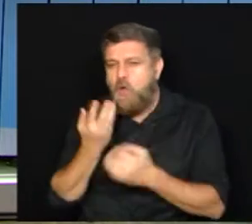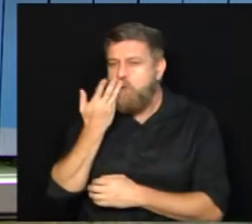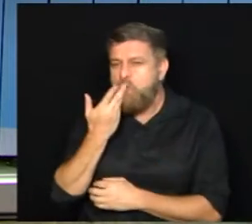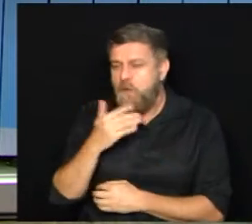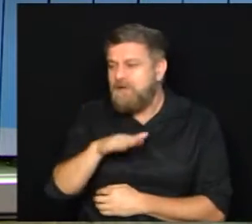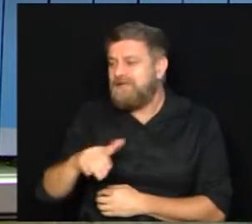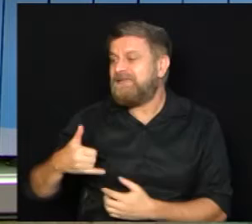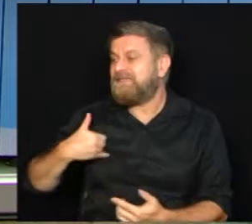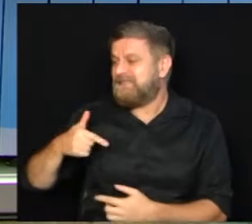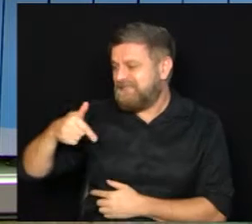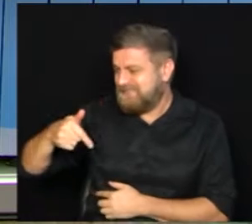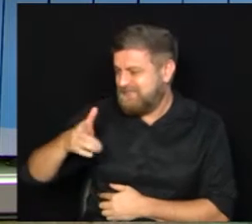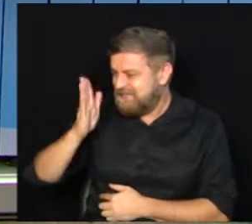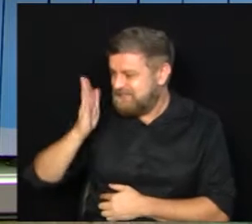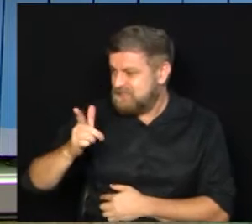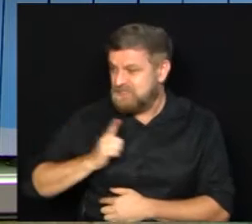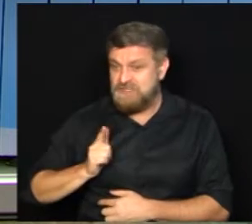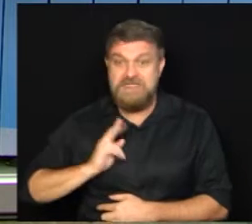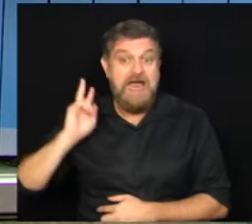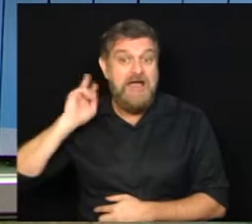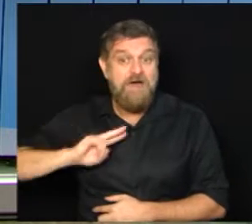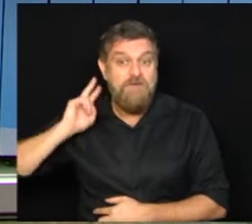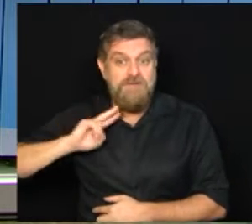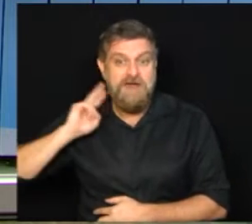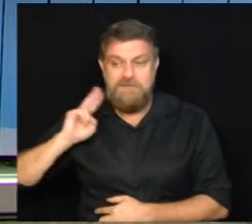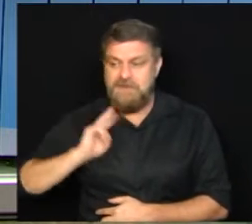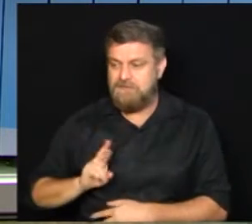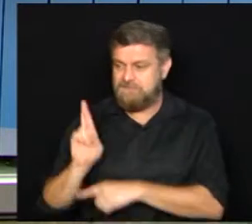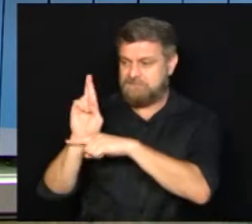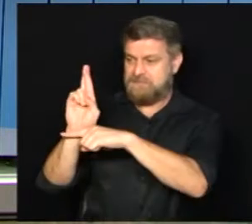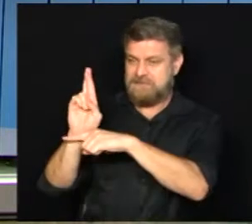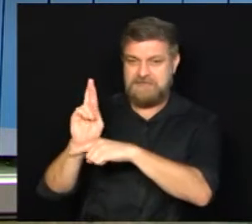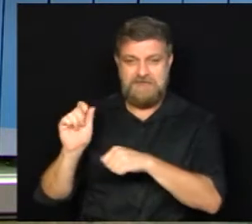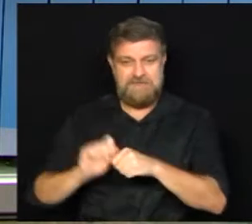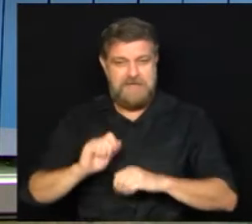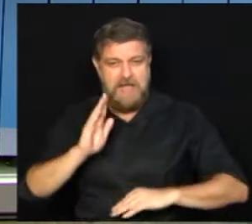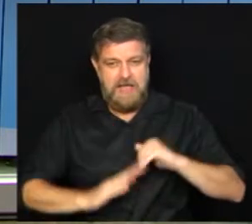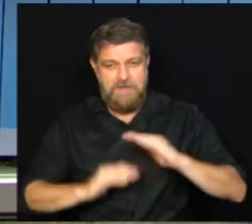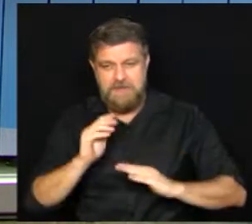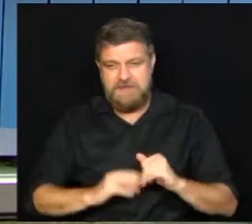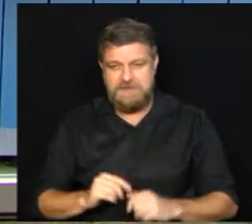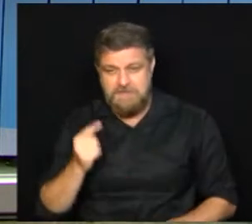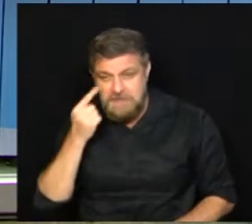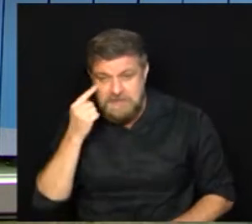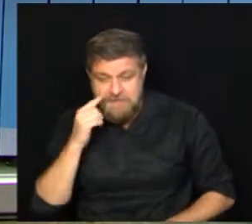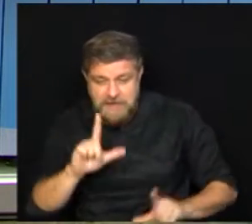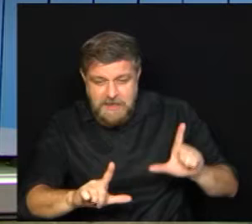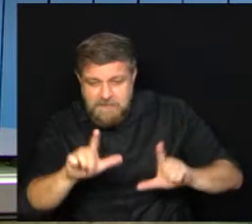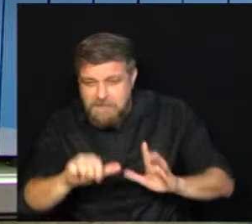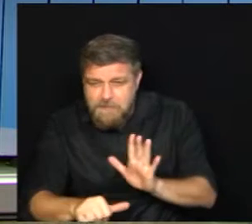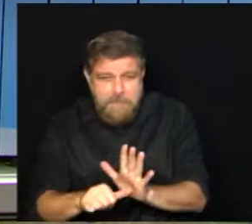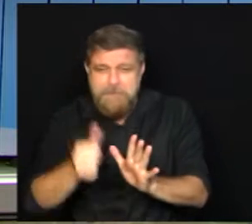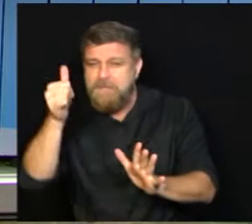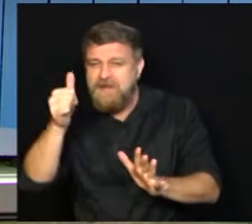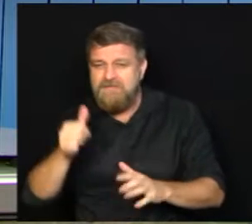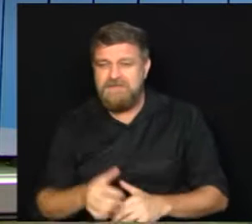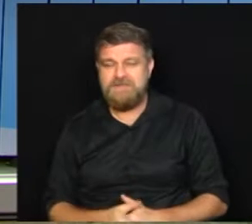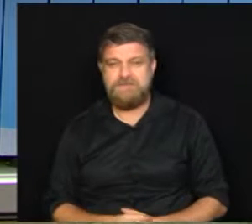7 anos já defender o Flamengo e fazer uma modalidade que você tinha visto pela primeira vez na